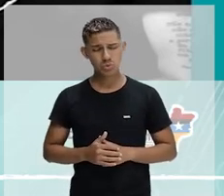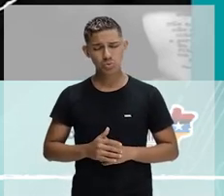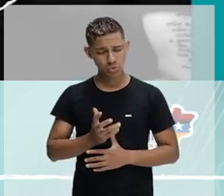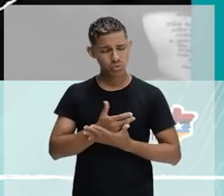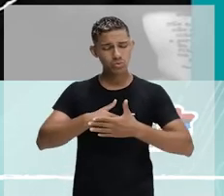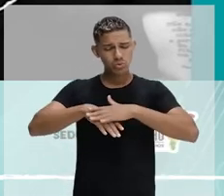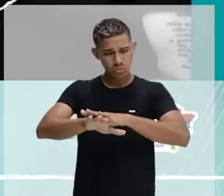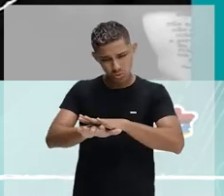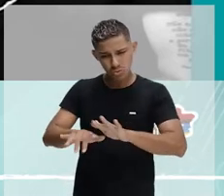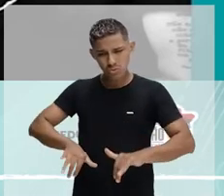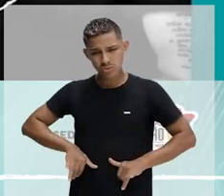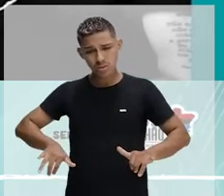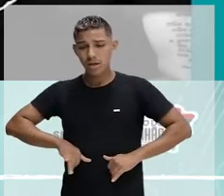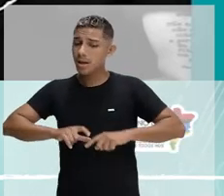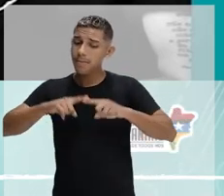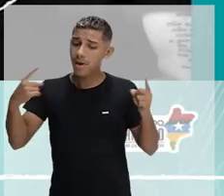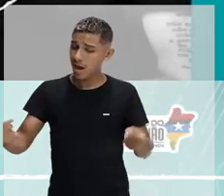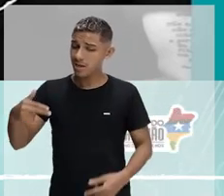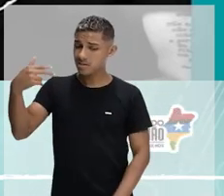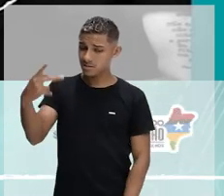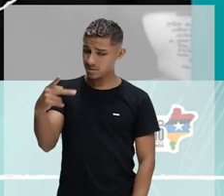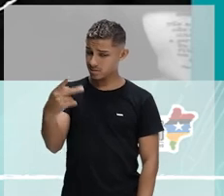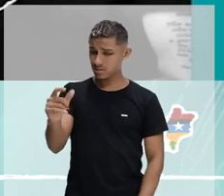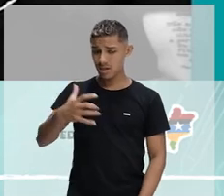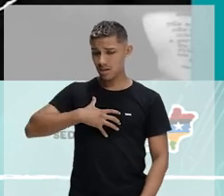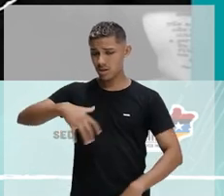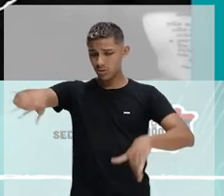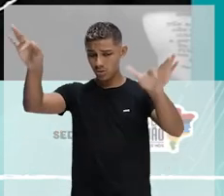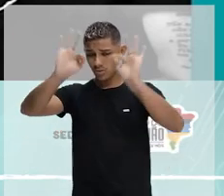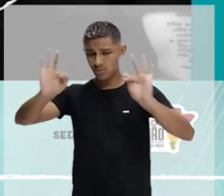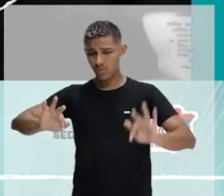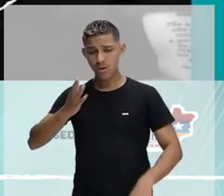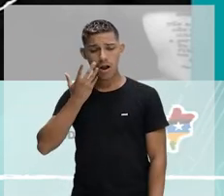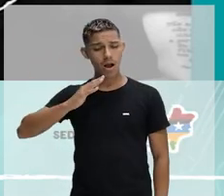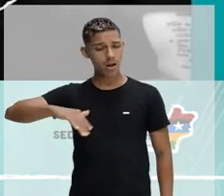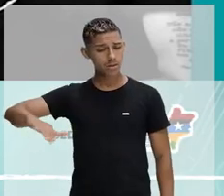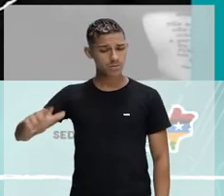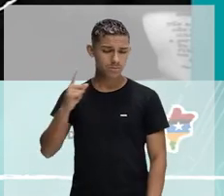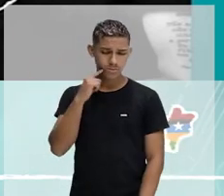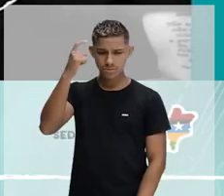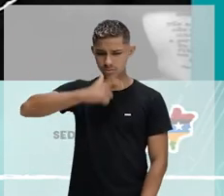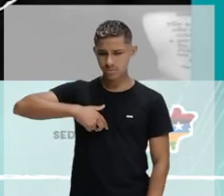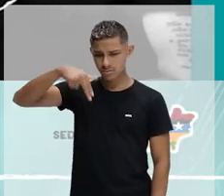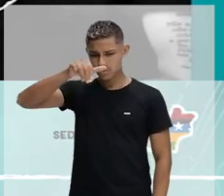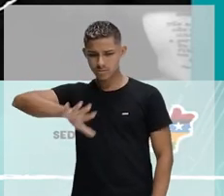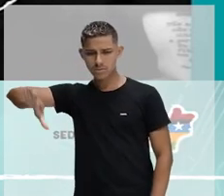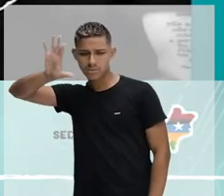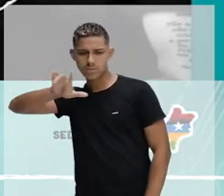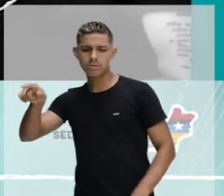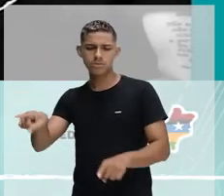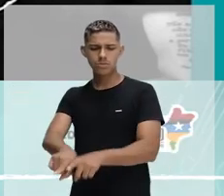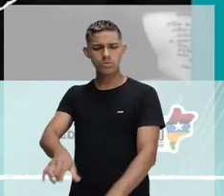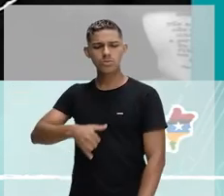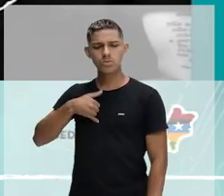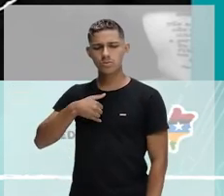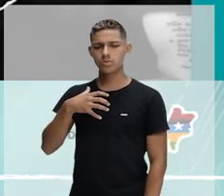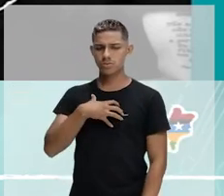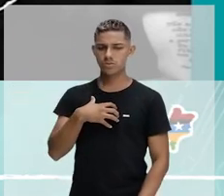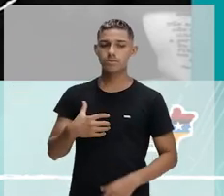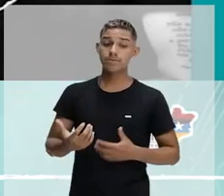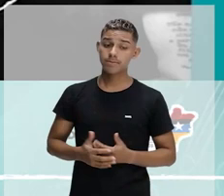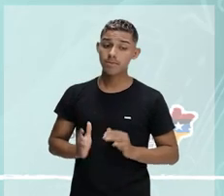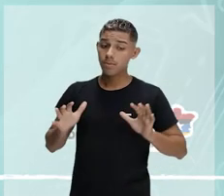mesmo nesse padecer, eu sou feliz. Desde menino, quanto mais sou nordestino, mais orgulho tenho de ser.